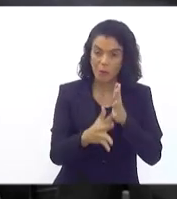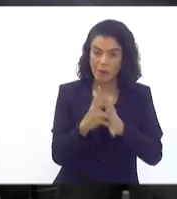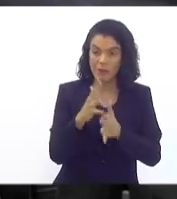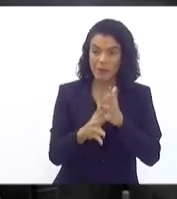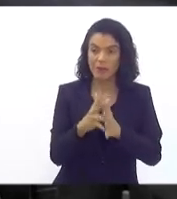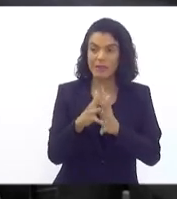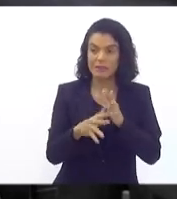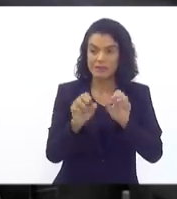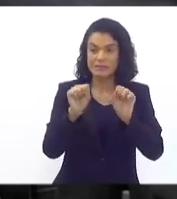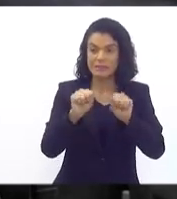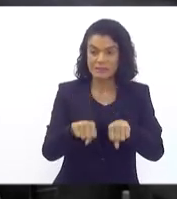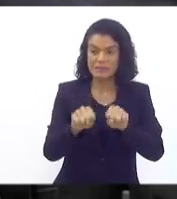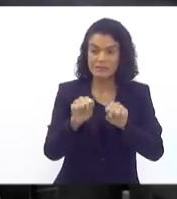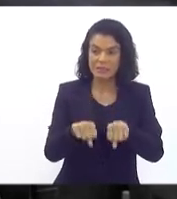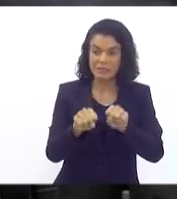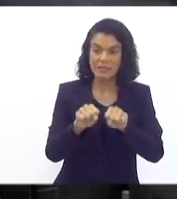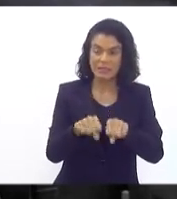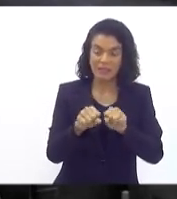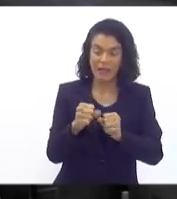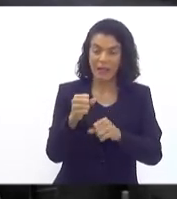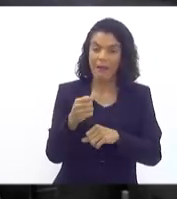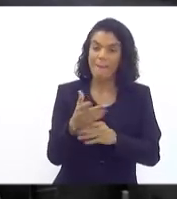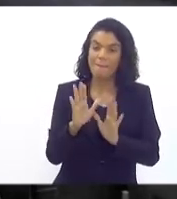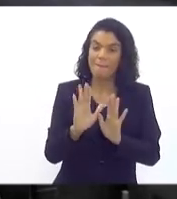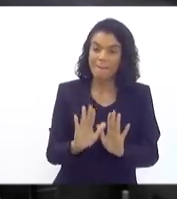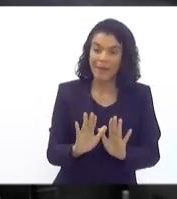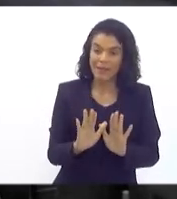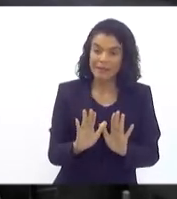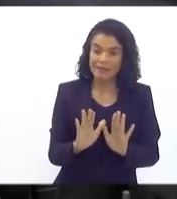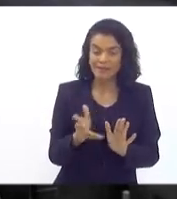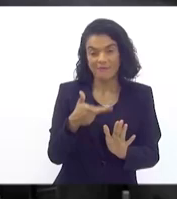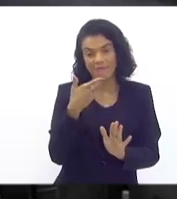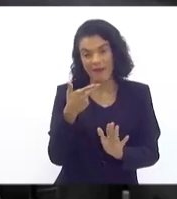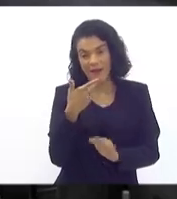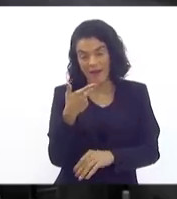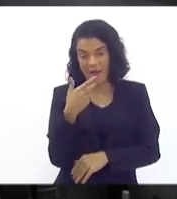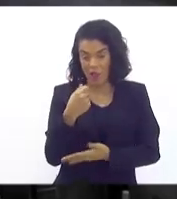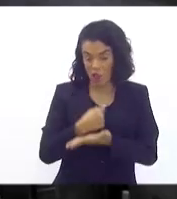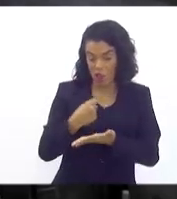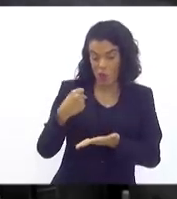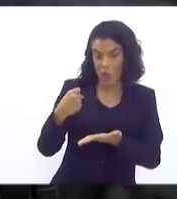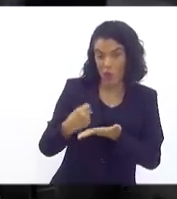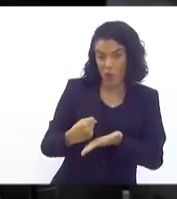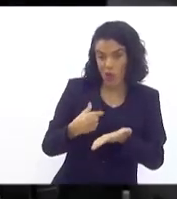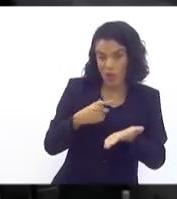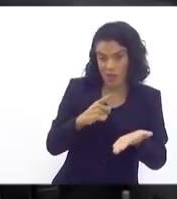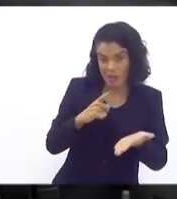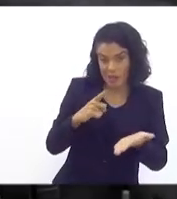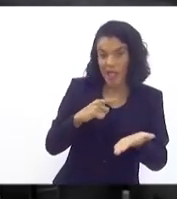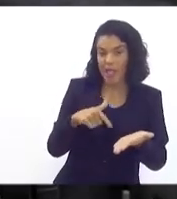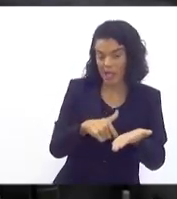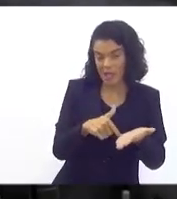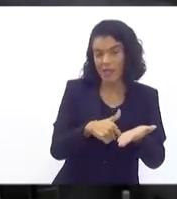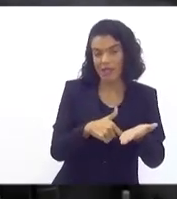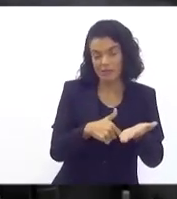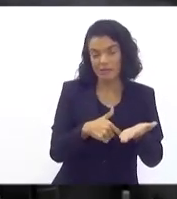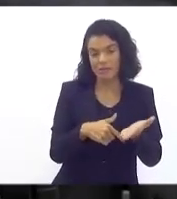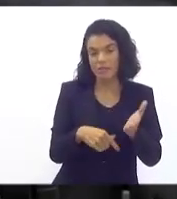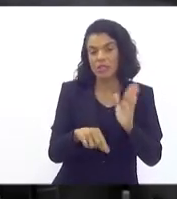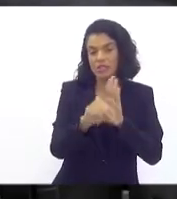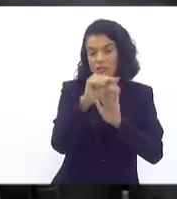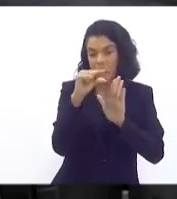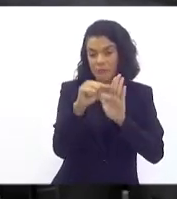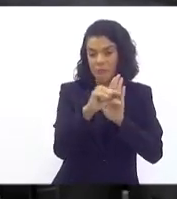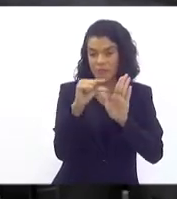a questão até dessa avaliação agora dizer que no contrato contrato tem previsões o que eu posso dizer